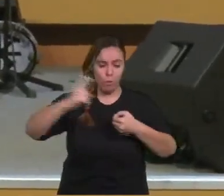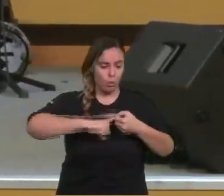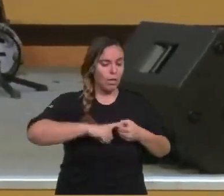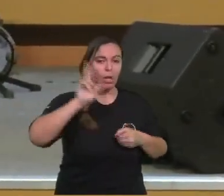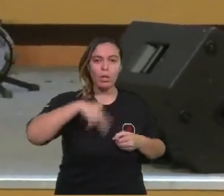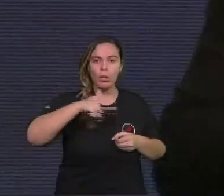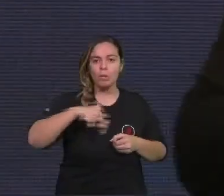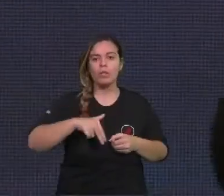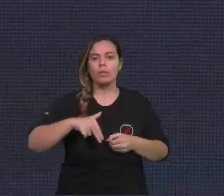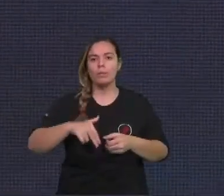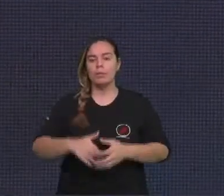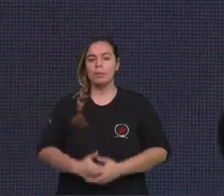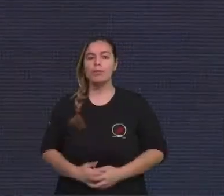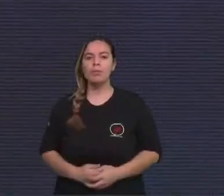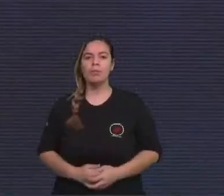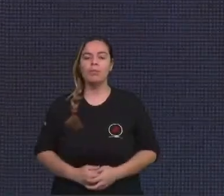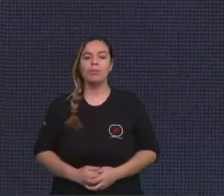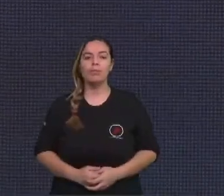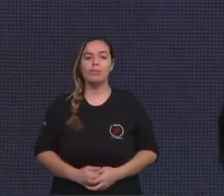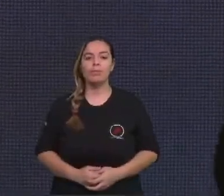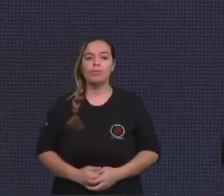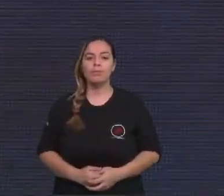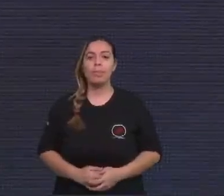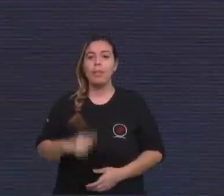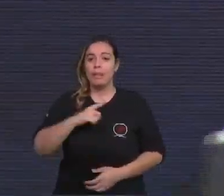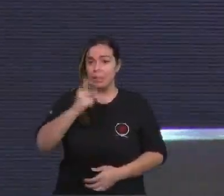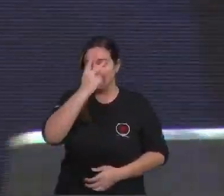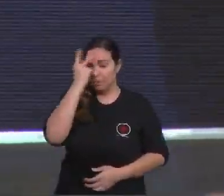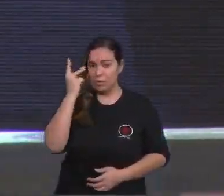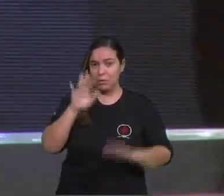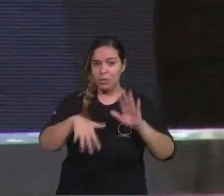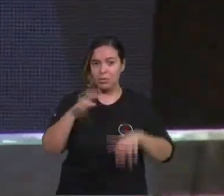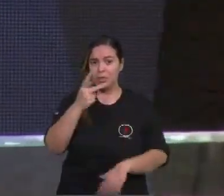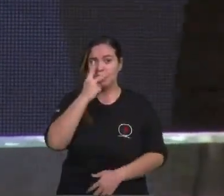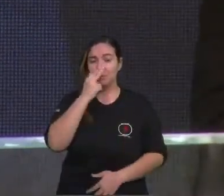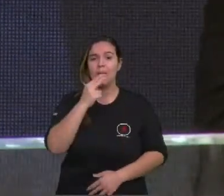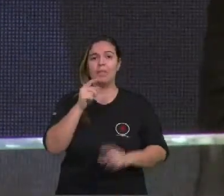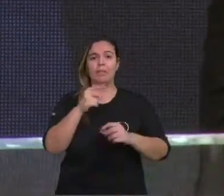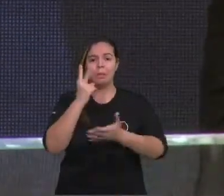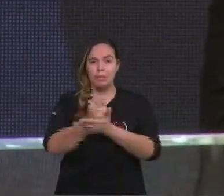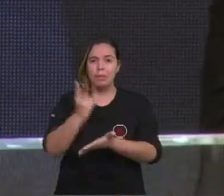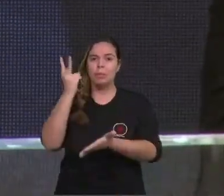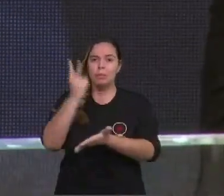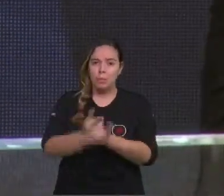mais voltar. Tem pessoas que me parece que vivem um looping.